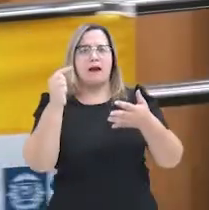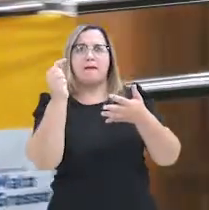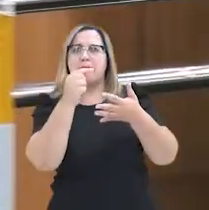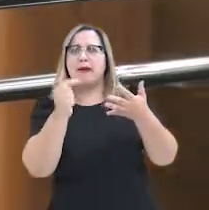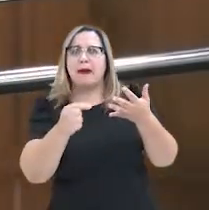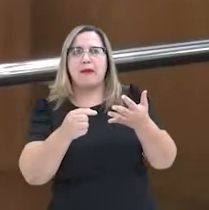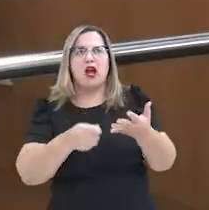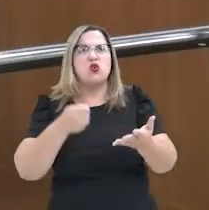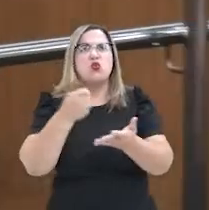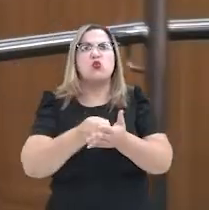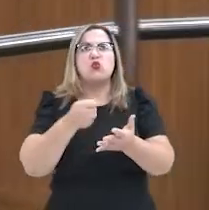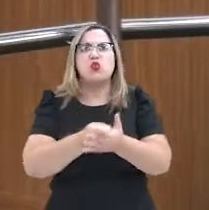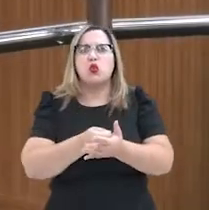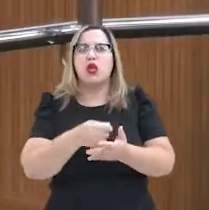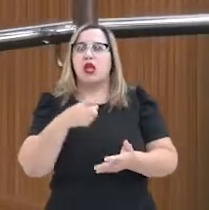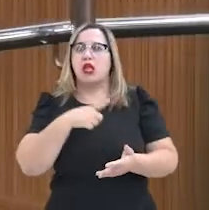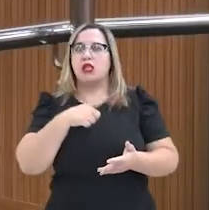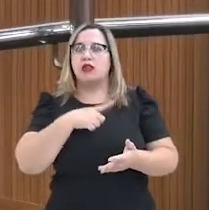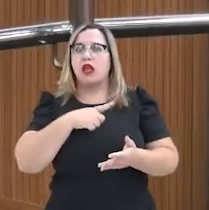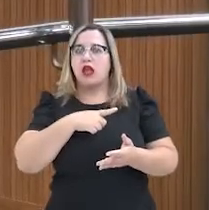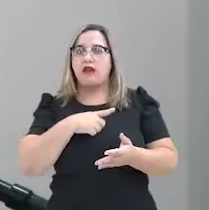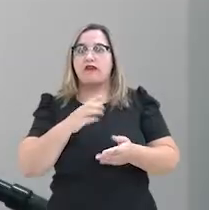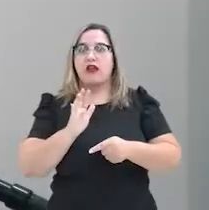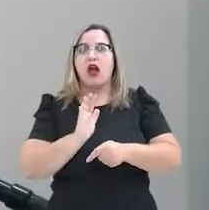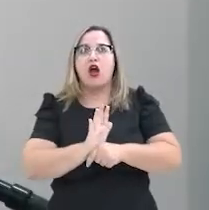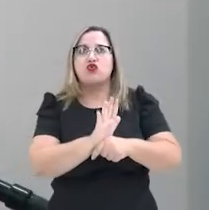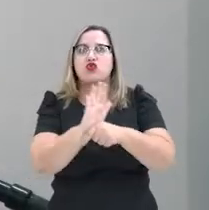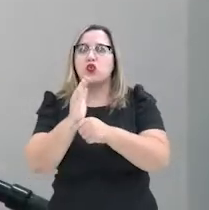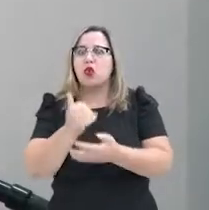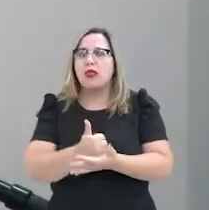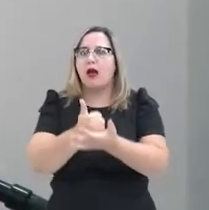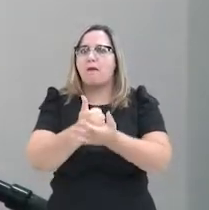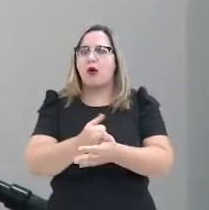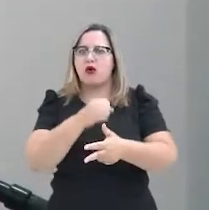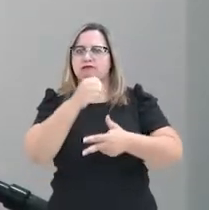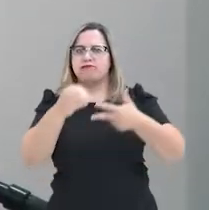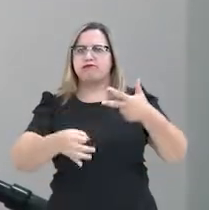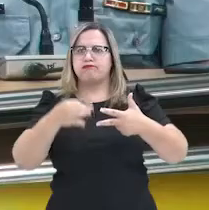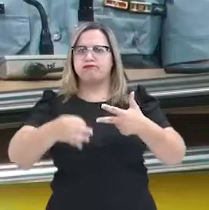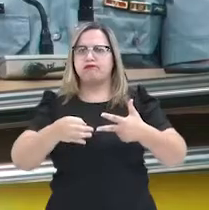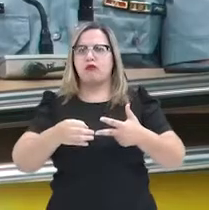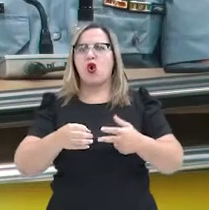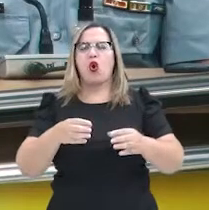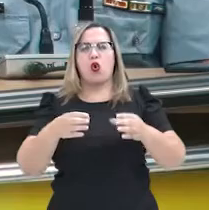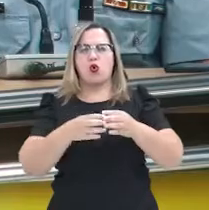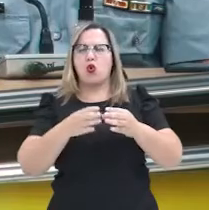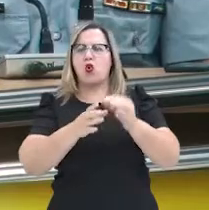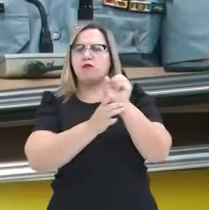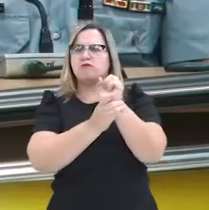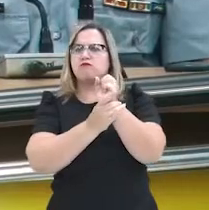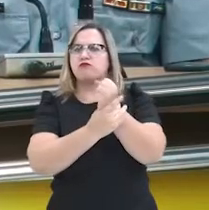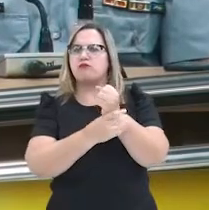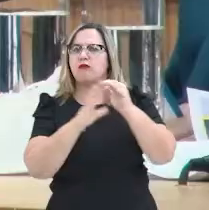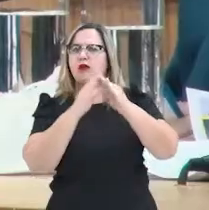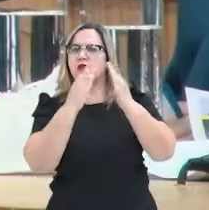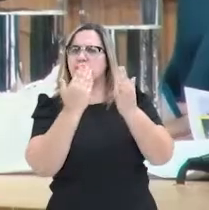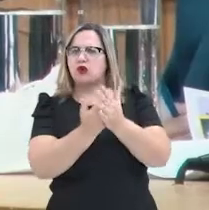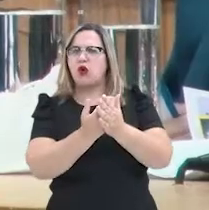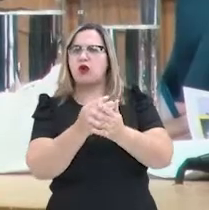As medidas de enfrentamento tiveram contribuições do Poder Judiciário, forças de